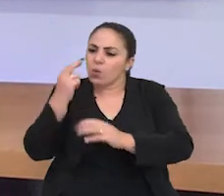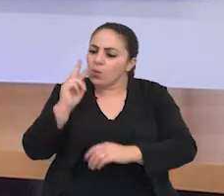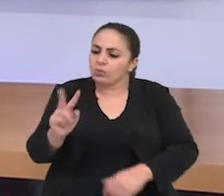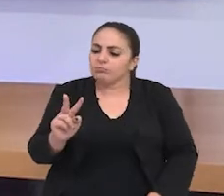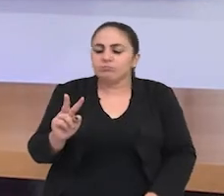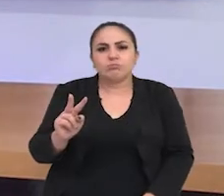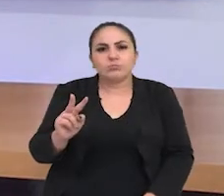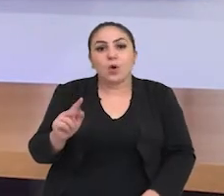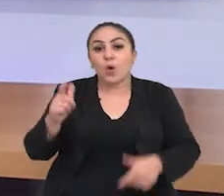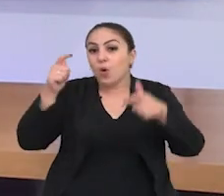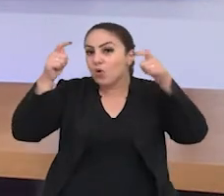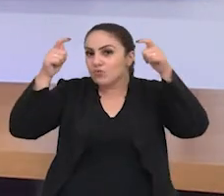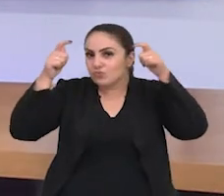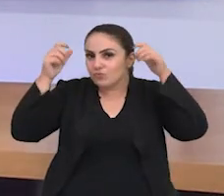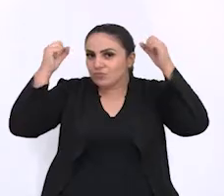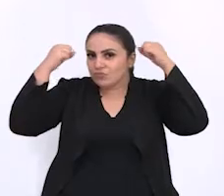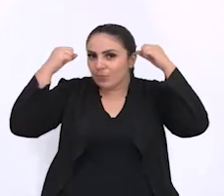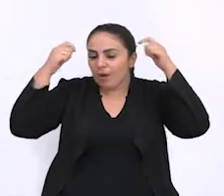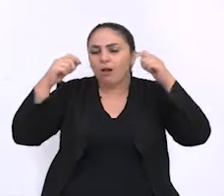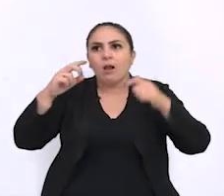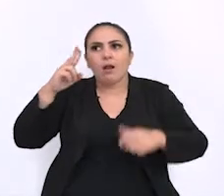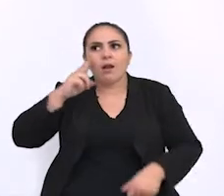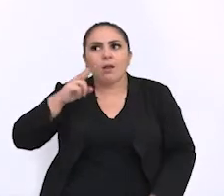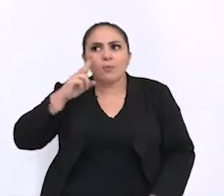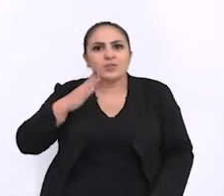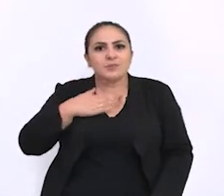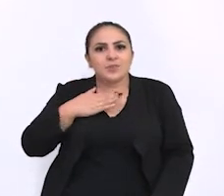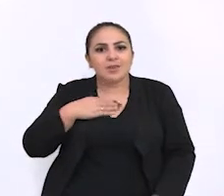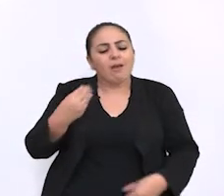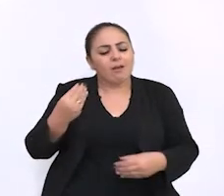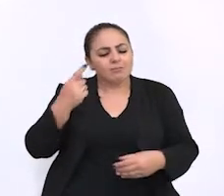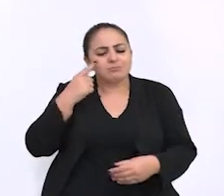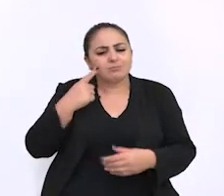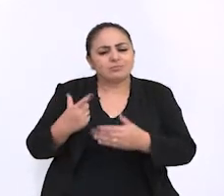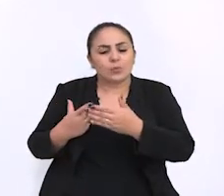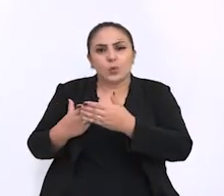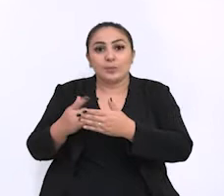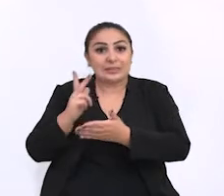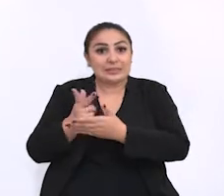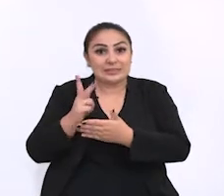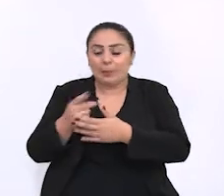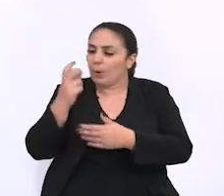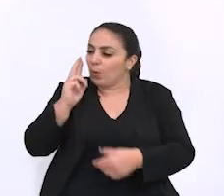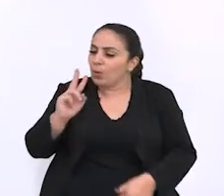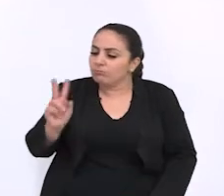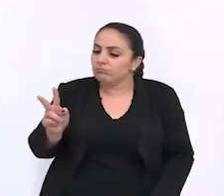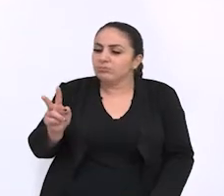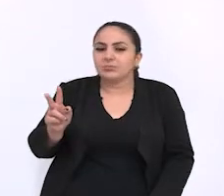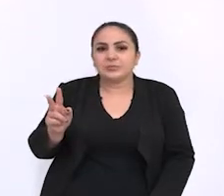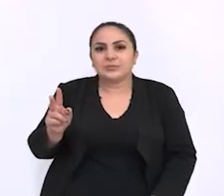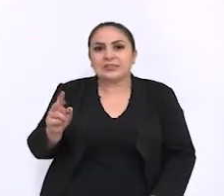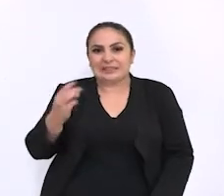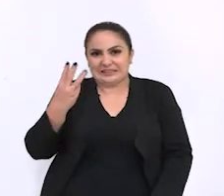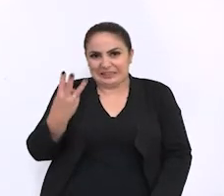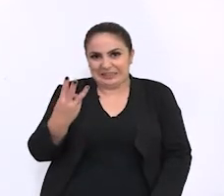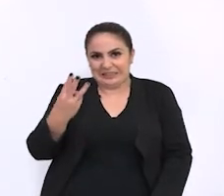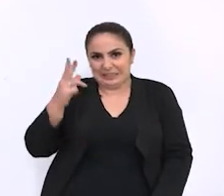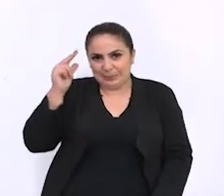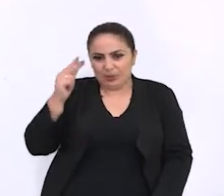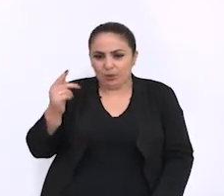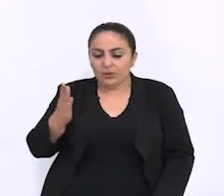e olhou para o lado o chapéu, e lembrou de mim. Uhum. Que eu sempre, ele passar lá na entidade 13 de